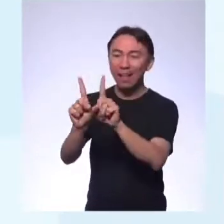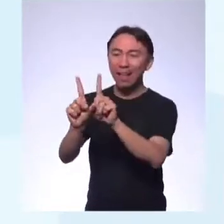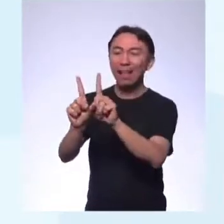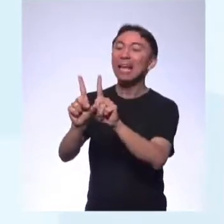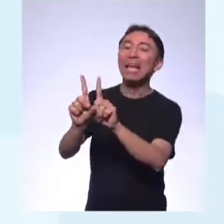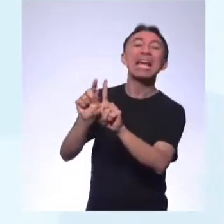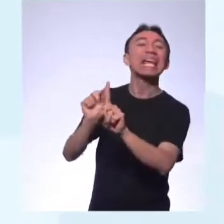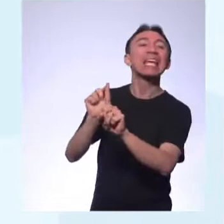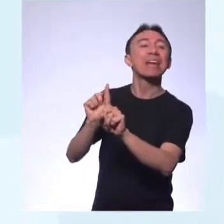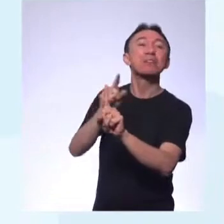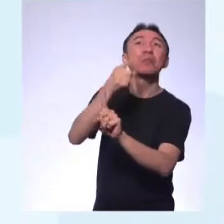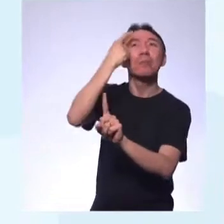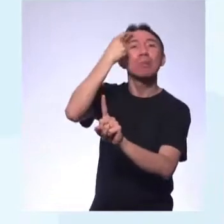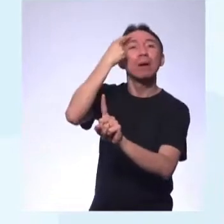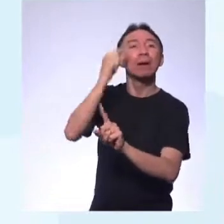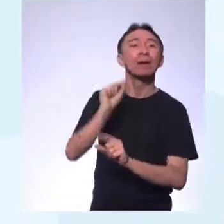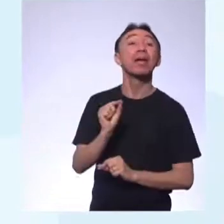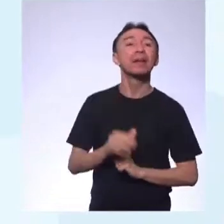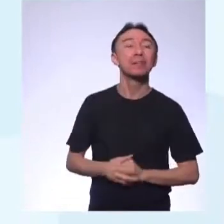Mais um minutinho e já voltamos.